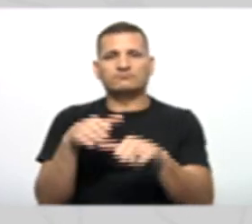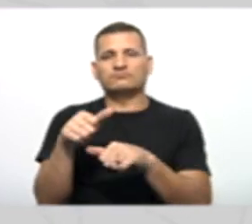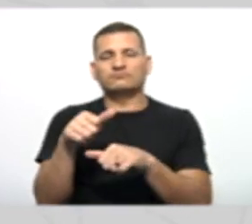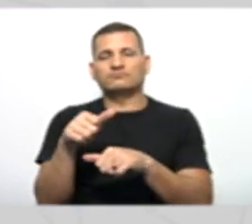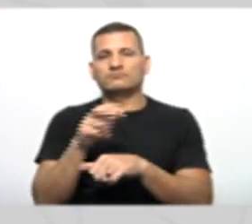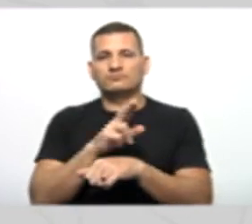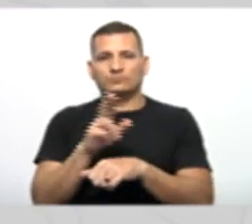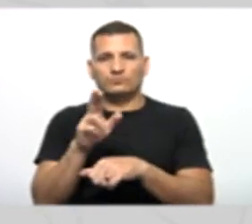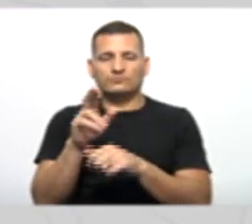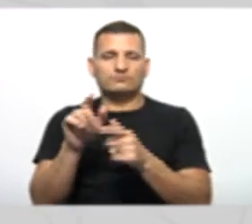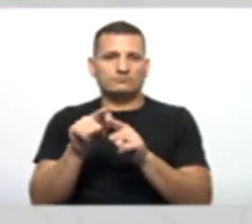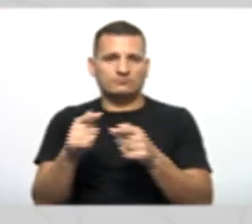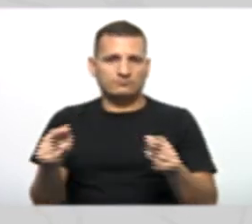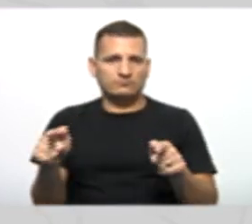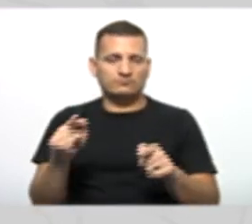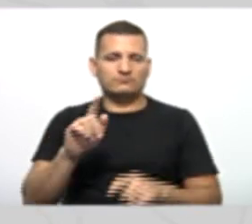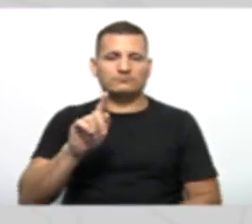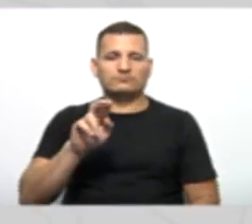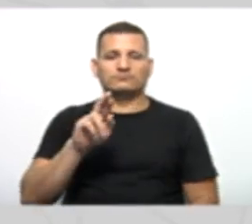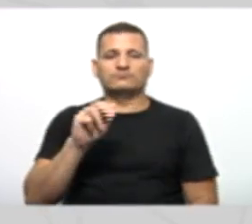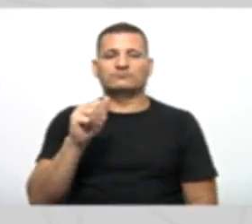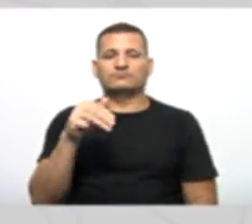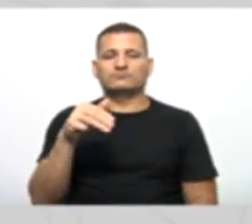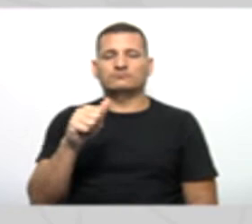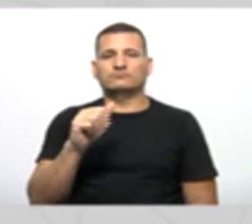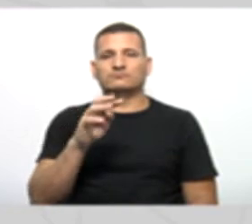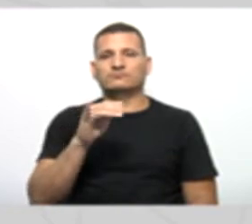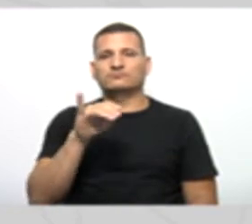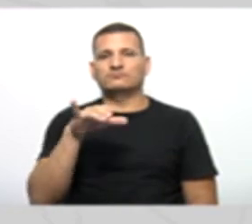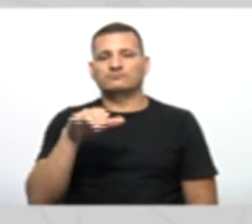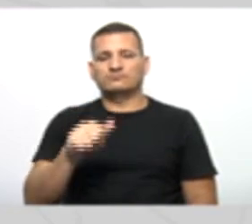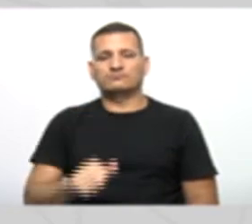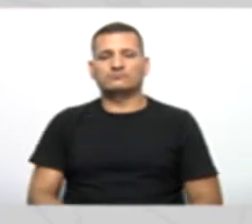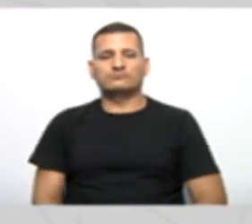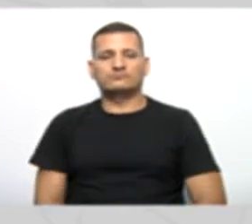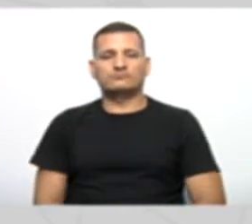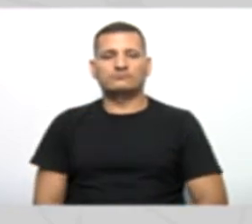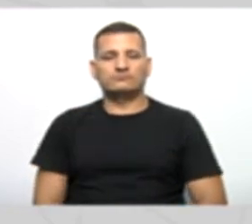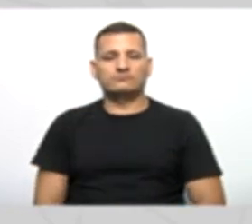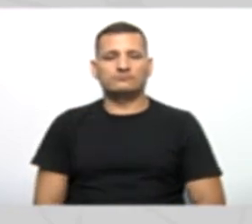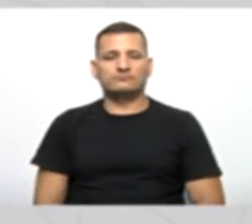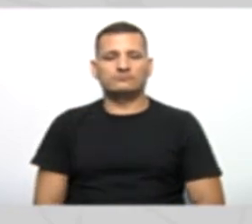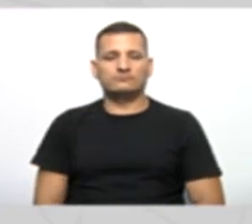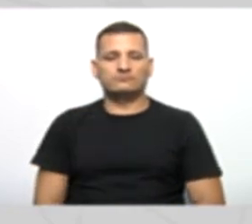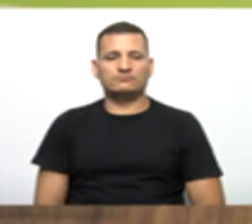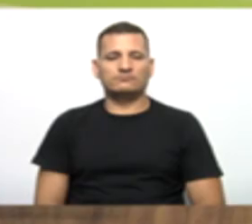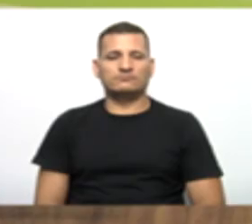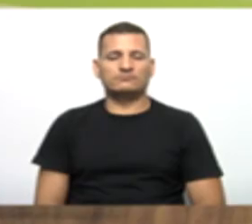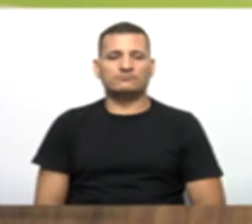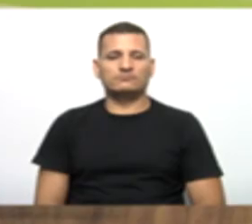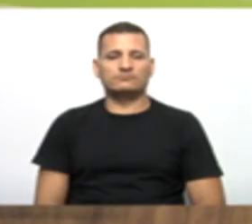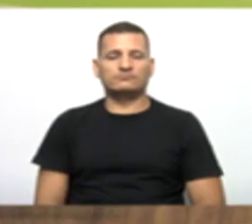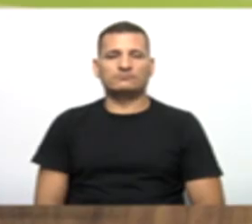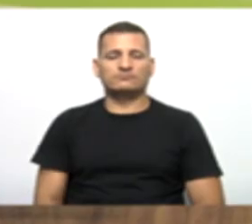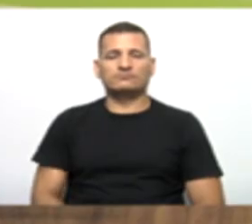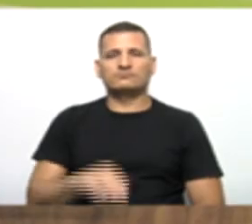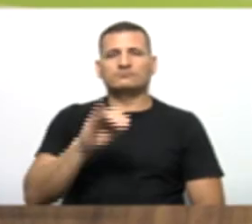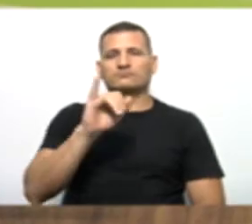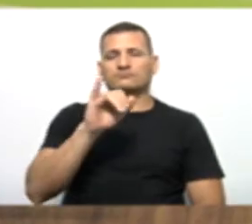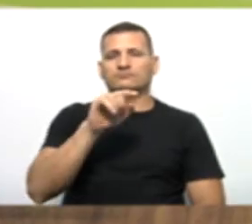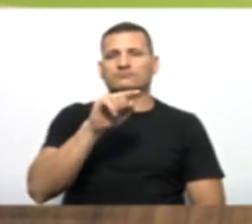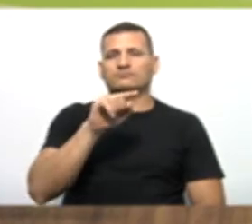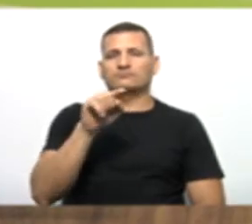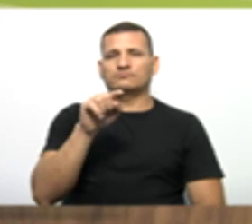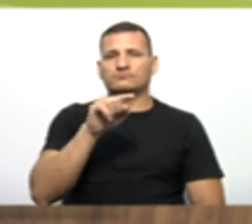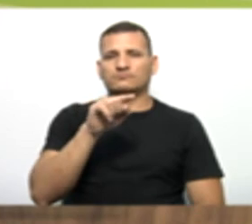Teve alguma resposta aí, professor? Ainda não, né? Tem sim. Teve? Oh, maravilha! O aluno Isaac de Espigão do Oeste. Pessoal, hoje